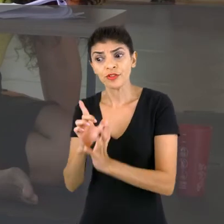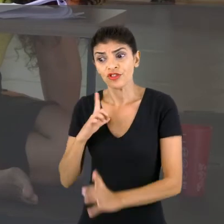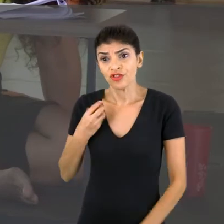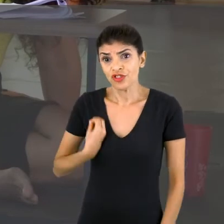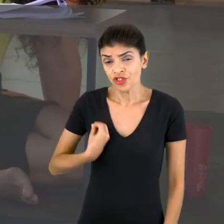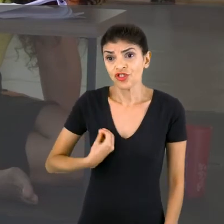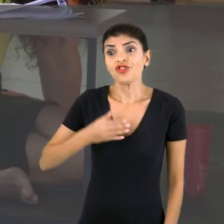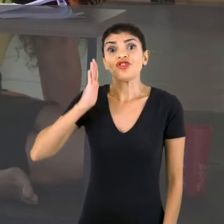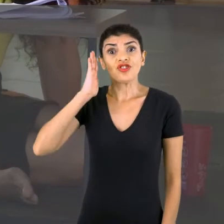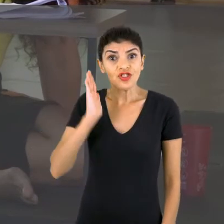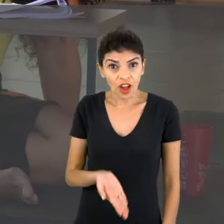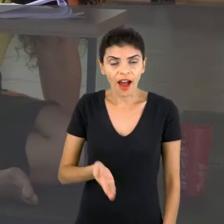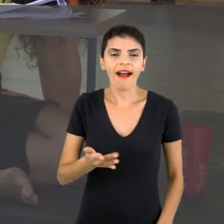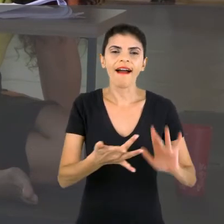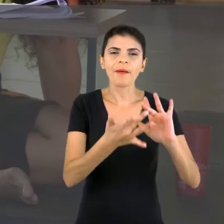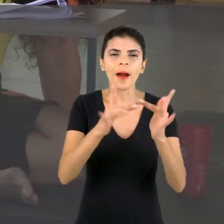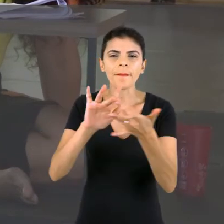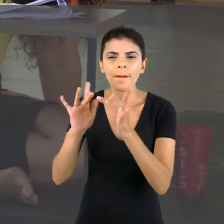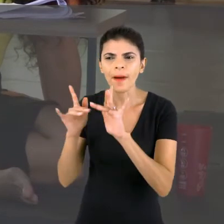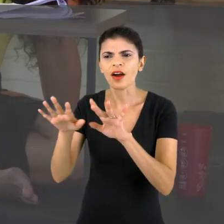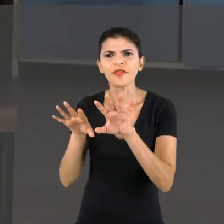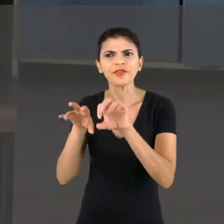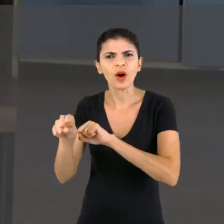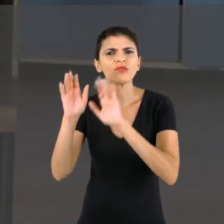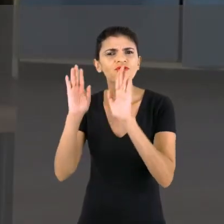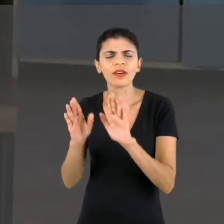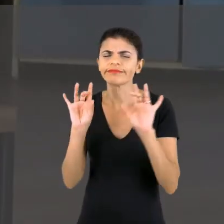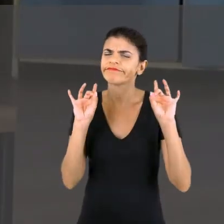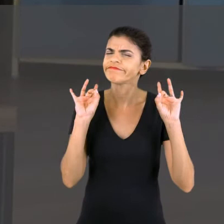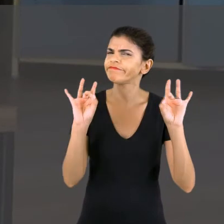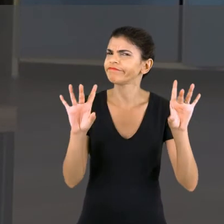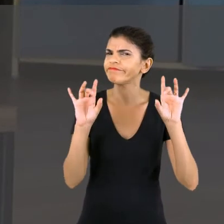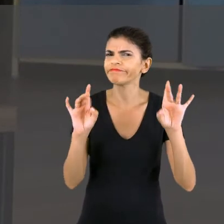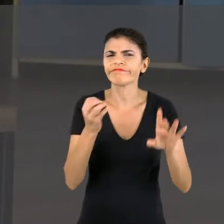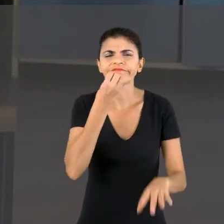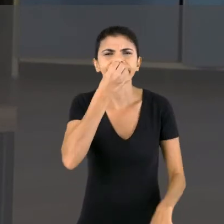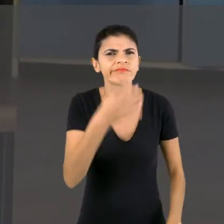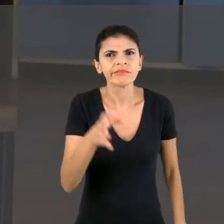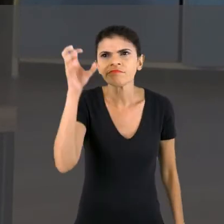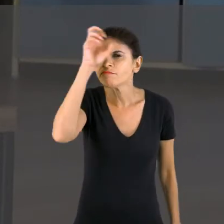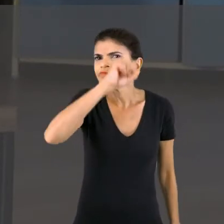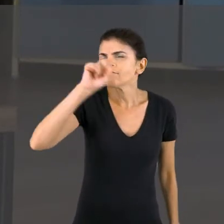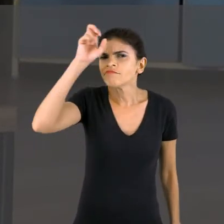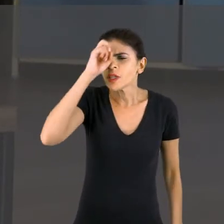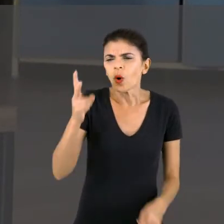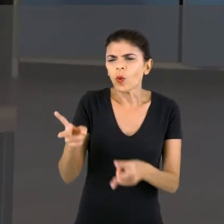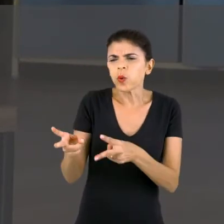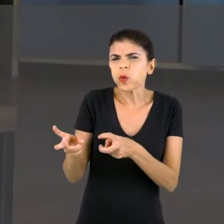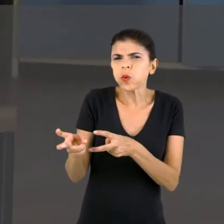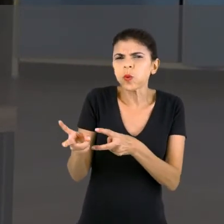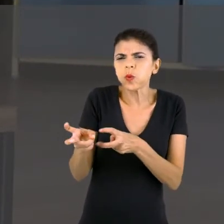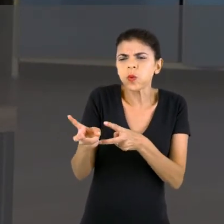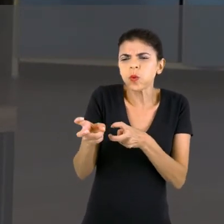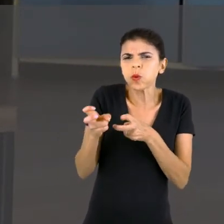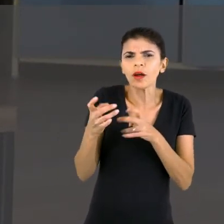que já existe, que já é formada, é muito especial, porque você aprende muito dentro desse